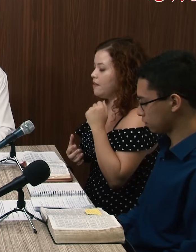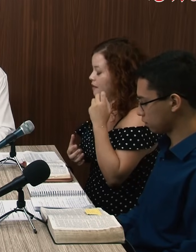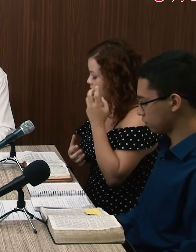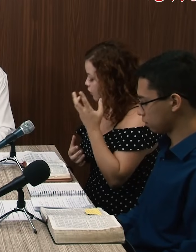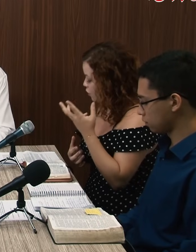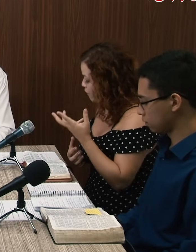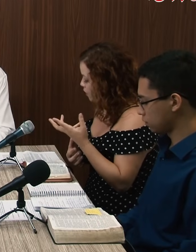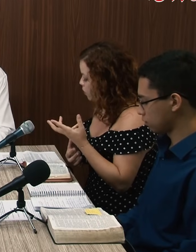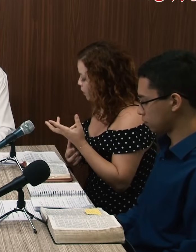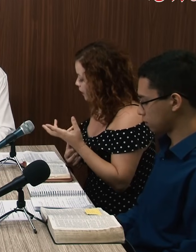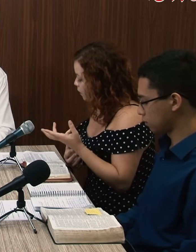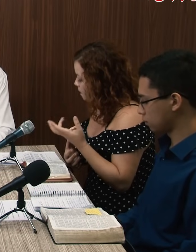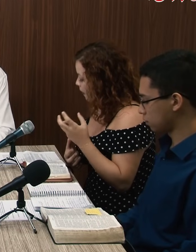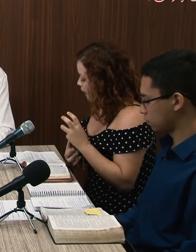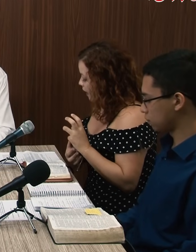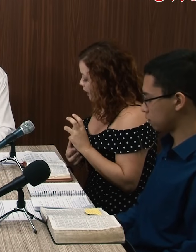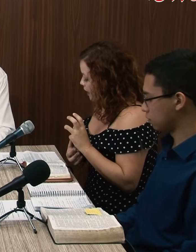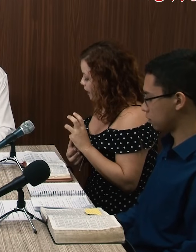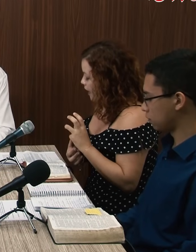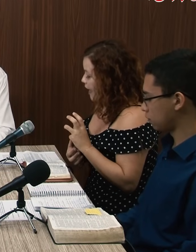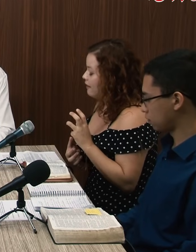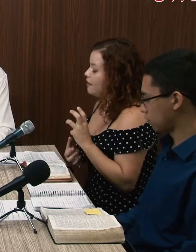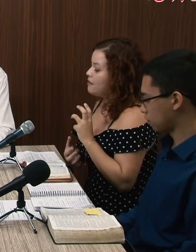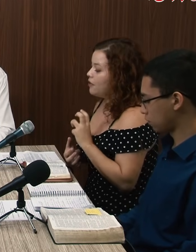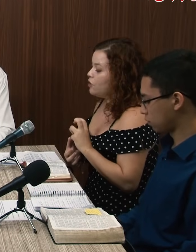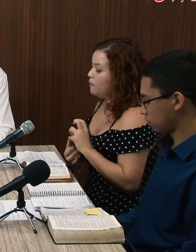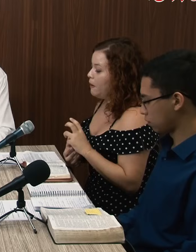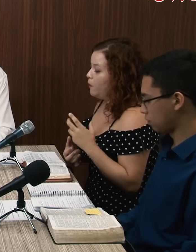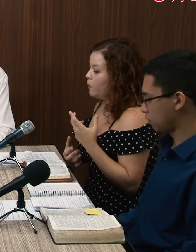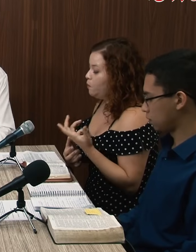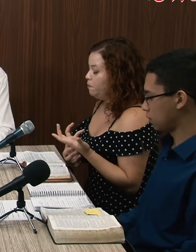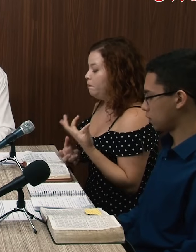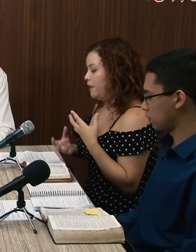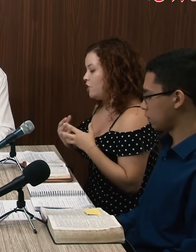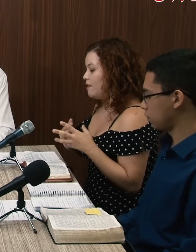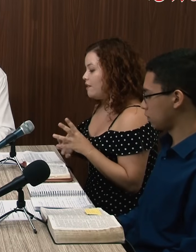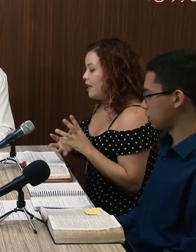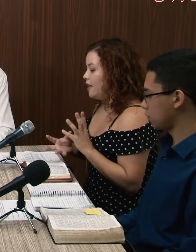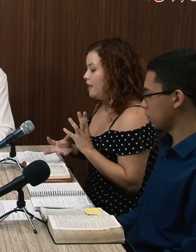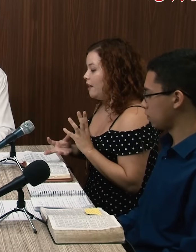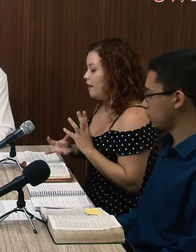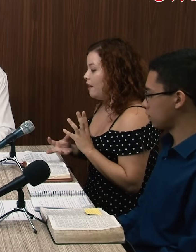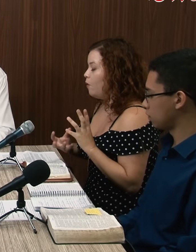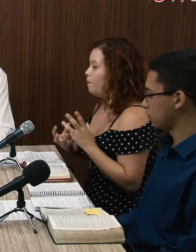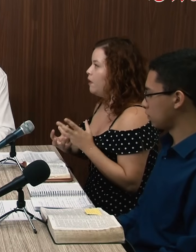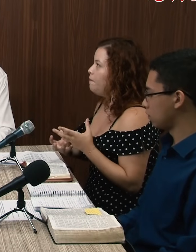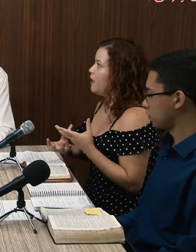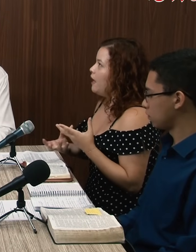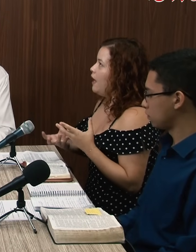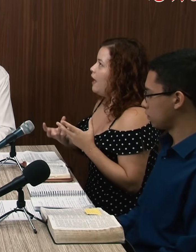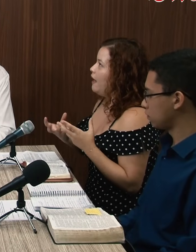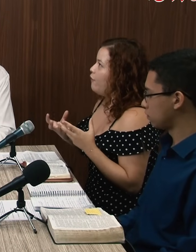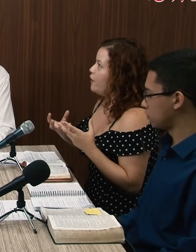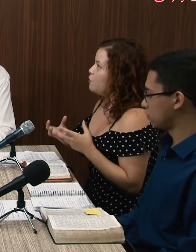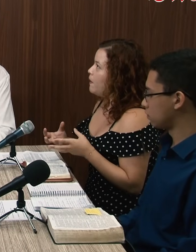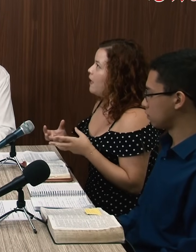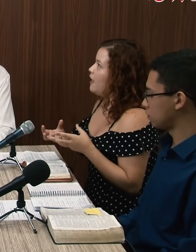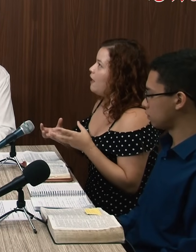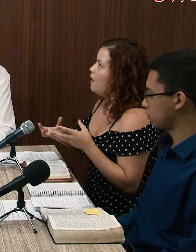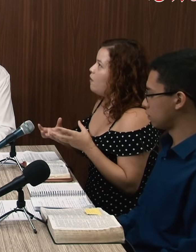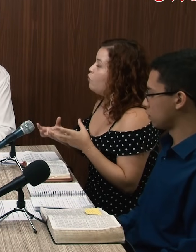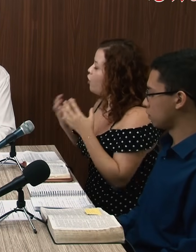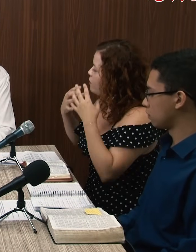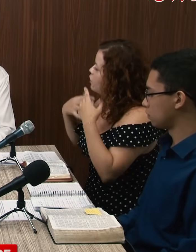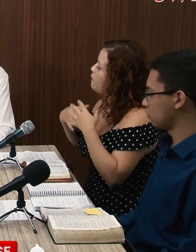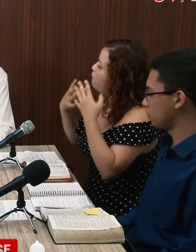Fala incentiva a comunhão. E é interessante também porque eu pesquisei e a romã, ela faz